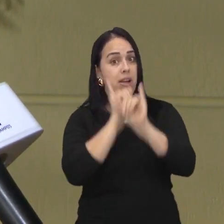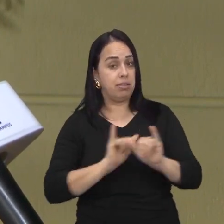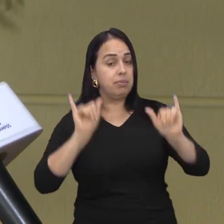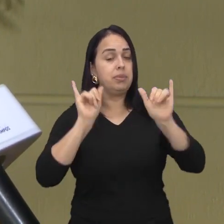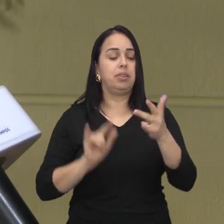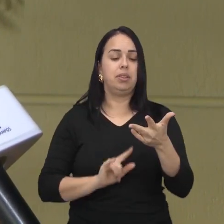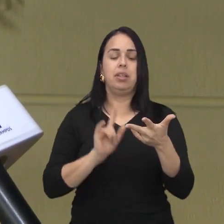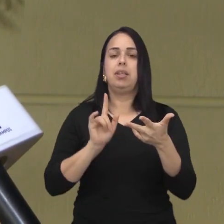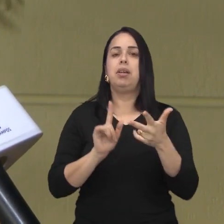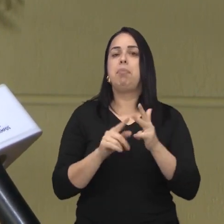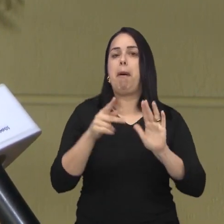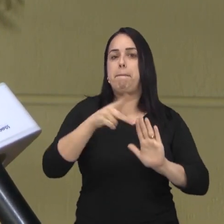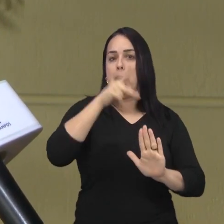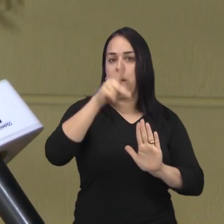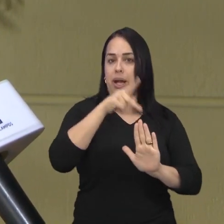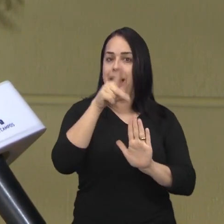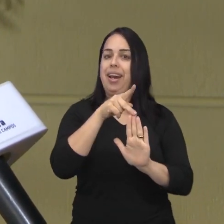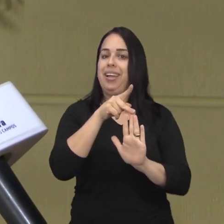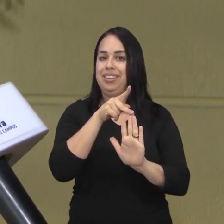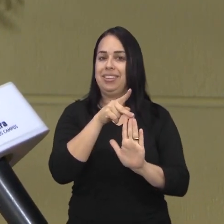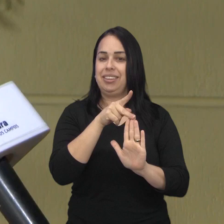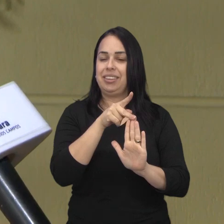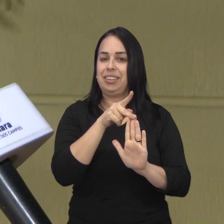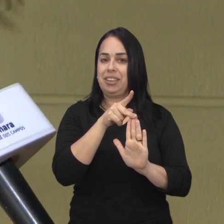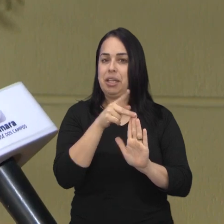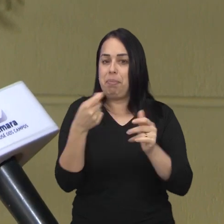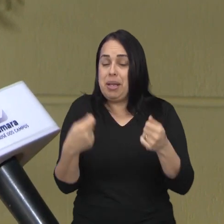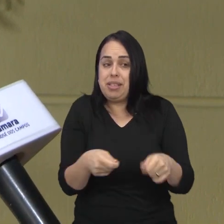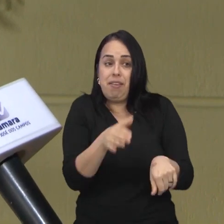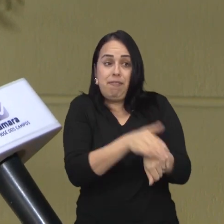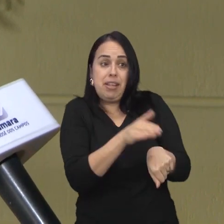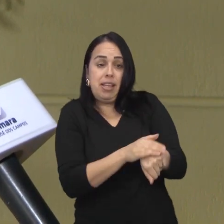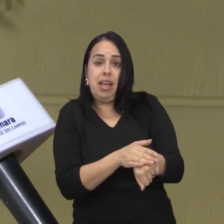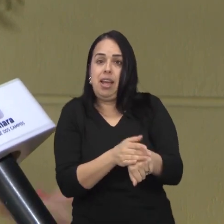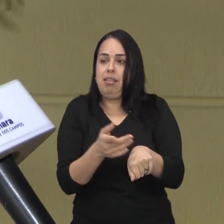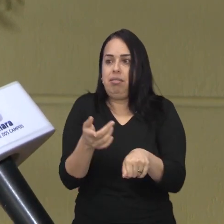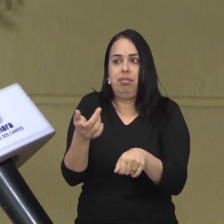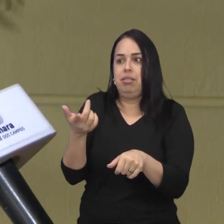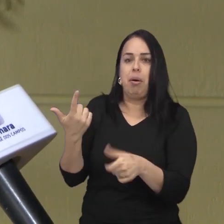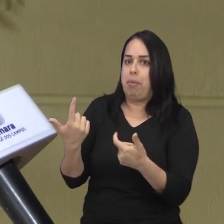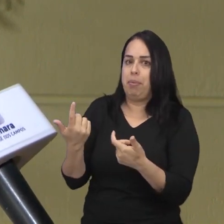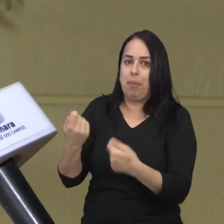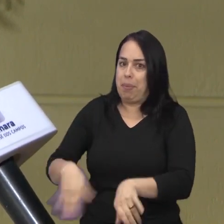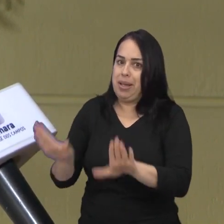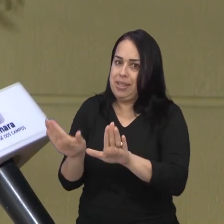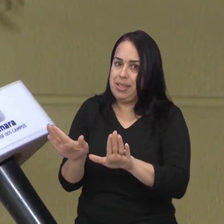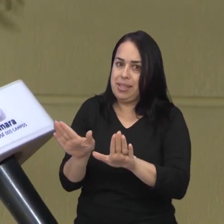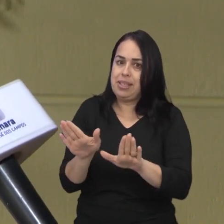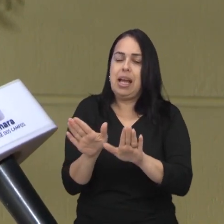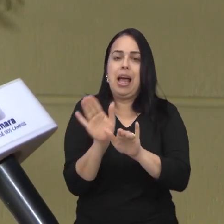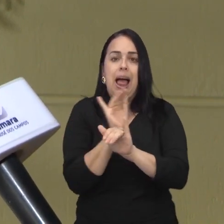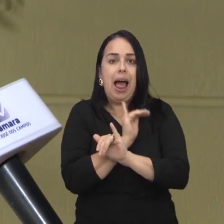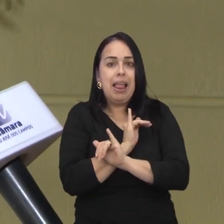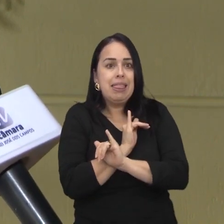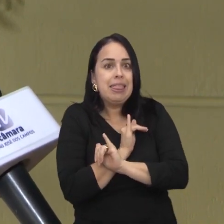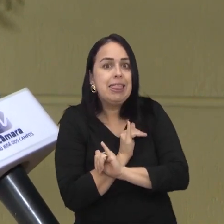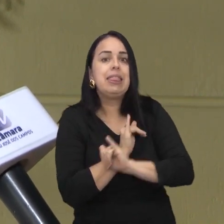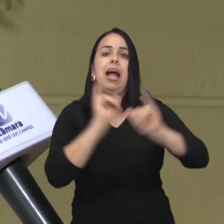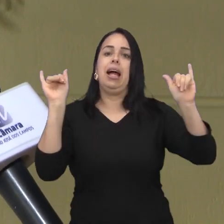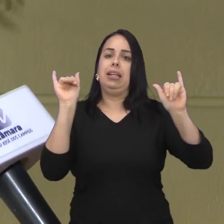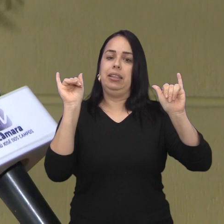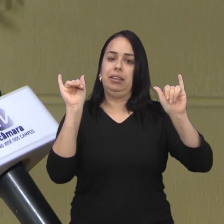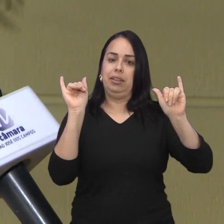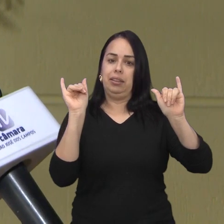lei, ela vai ser publicada. Se eu tiver uma portaria realizando o que tem que fazer, o que não tem que fazer. Então, assim, o